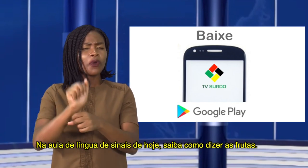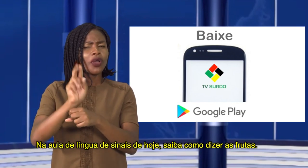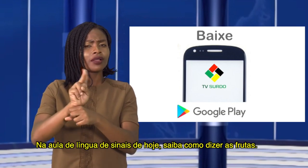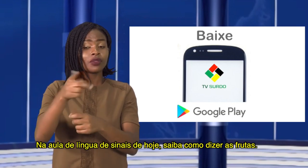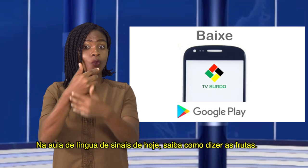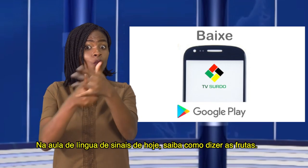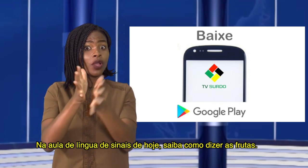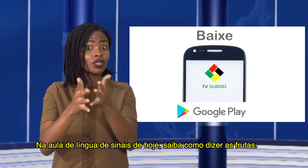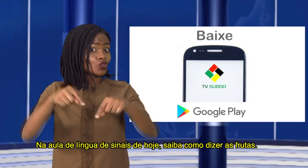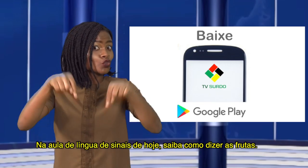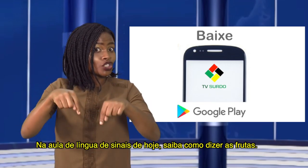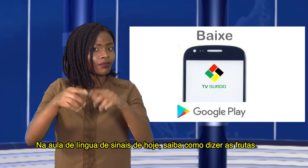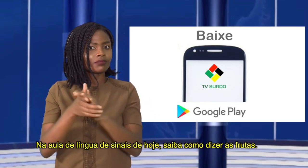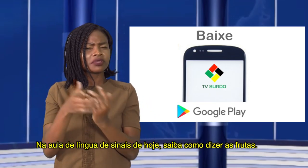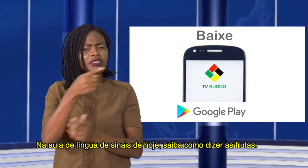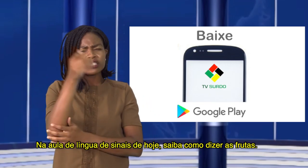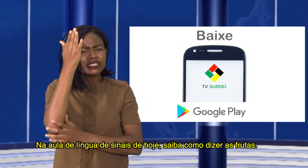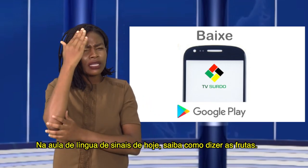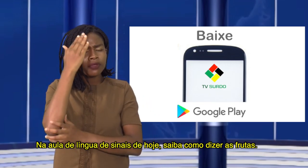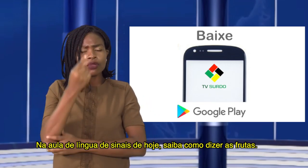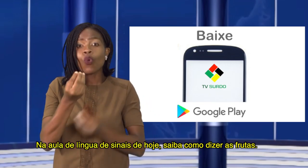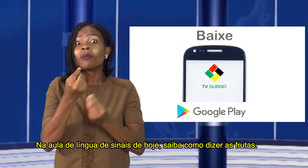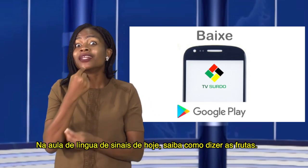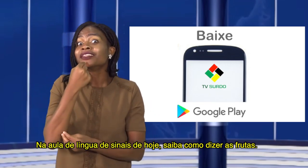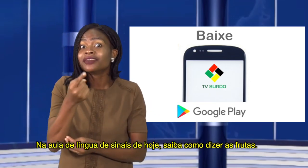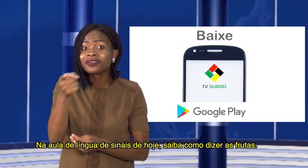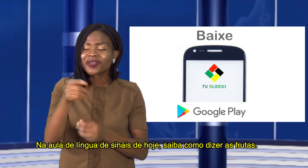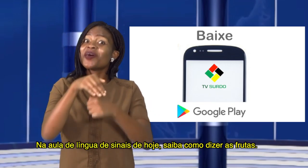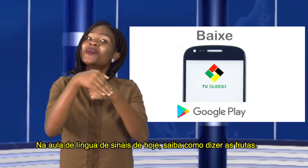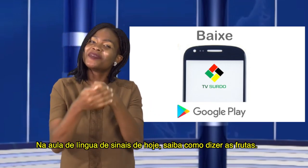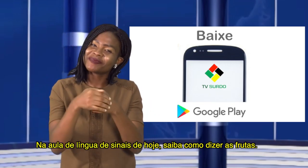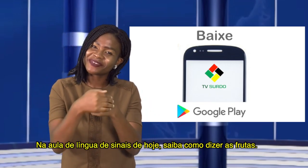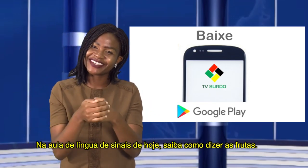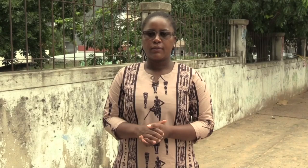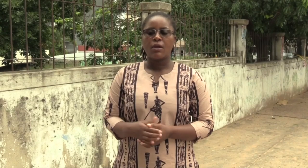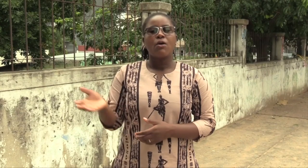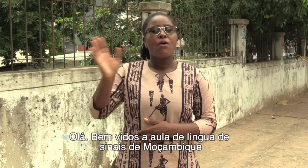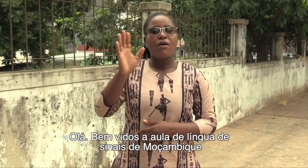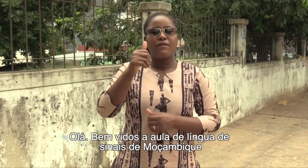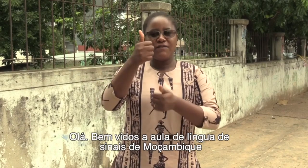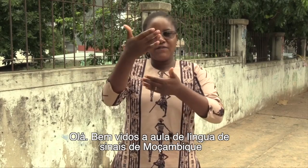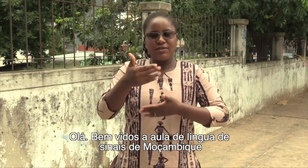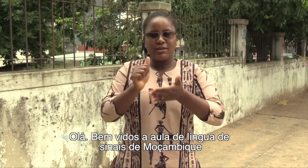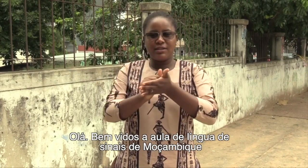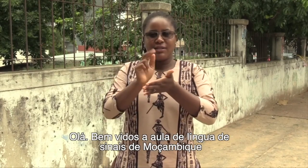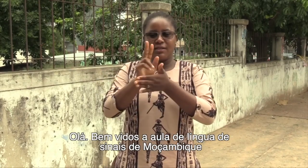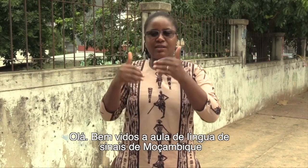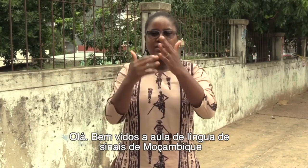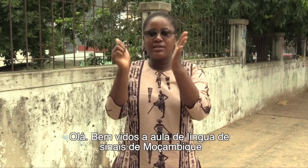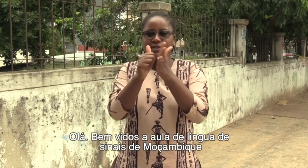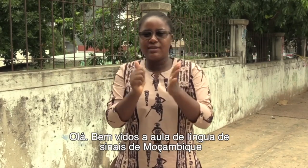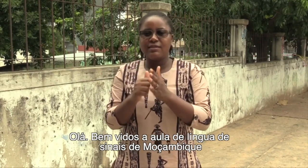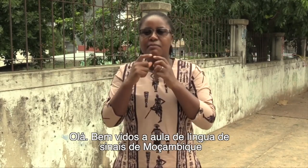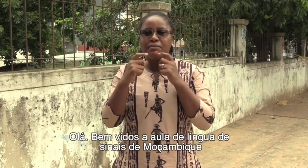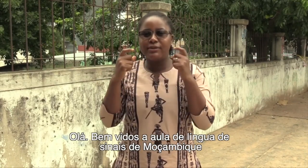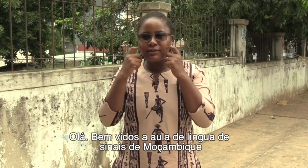Na aula de língua de sinais de hoje saiba como dizer as frutas Olá bem-vindo à